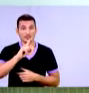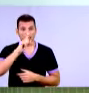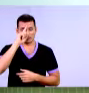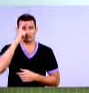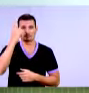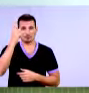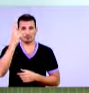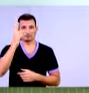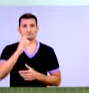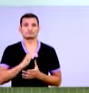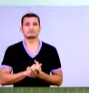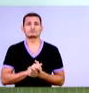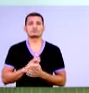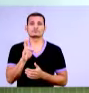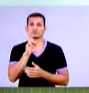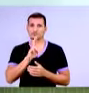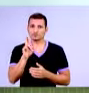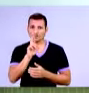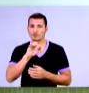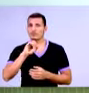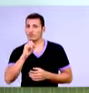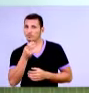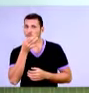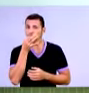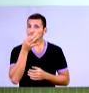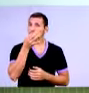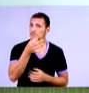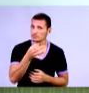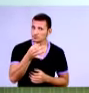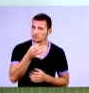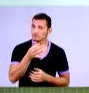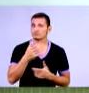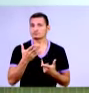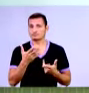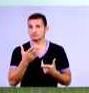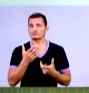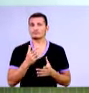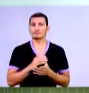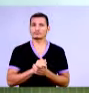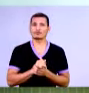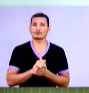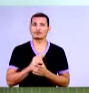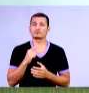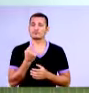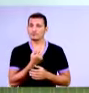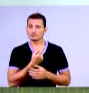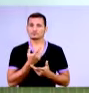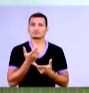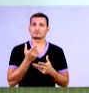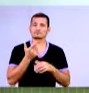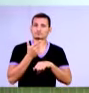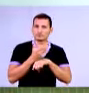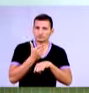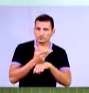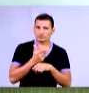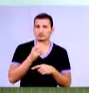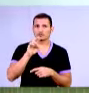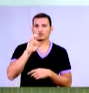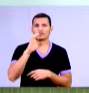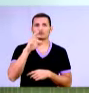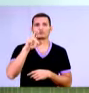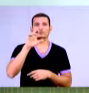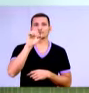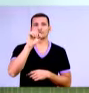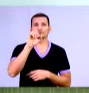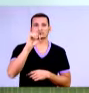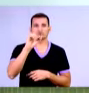para ousarmos, sugerirmos, para propormos os nossos recursos multimídias que servirão para a